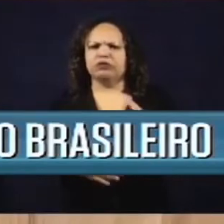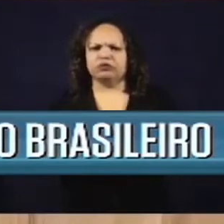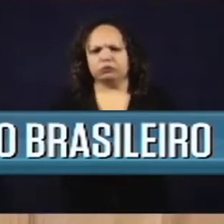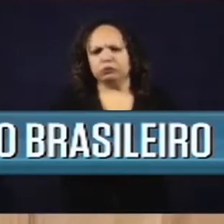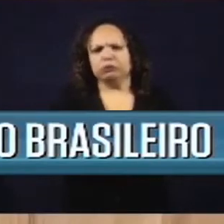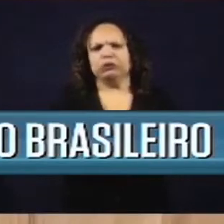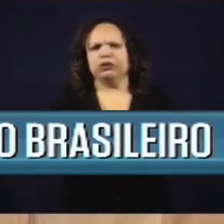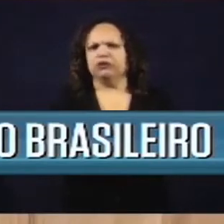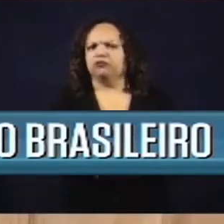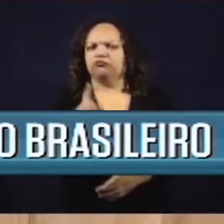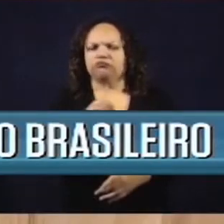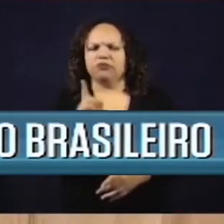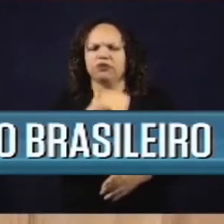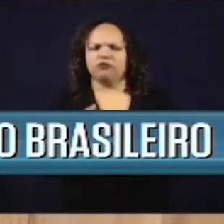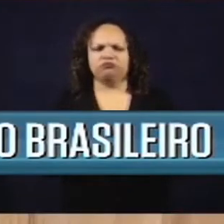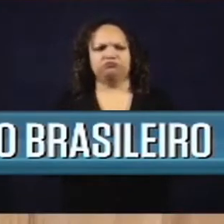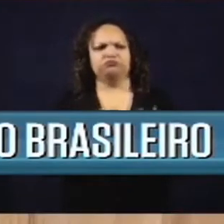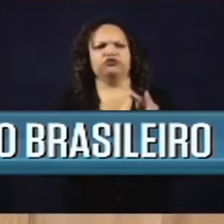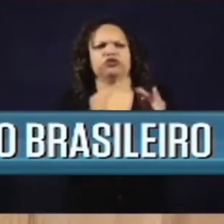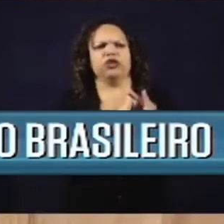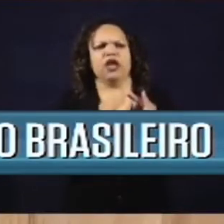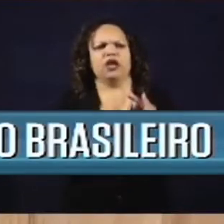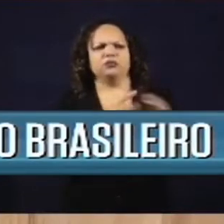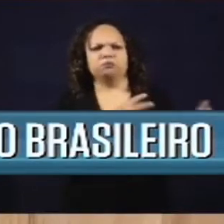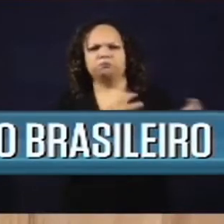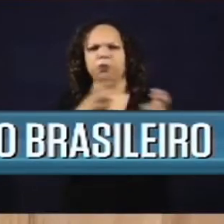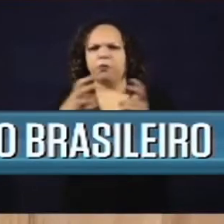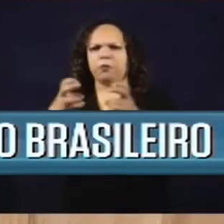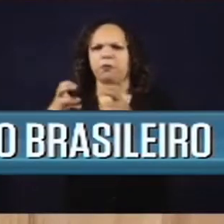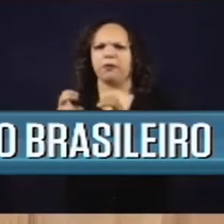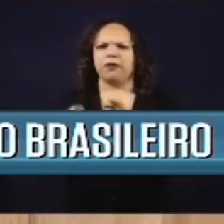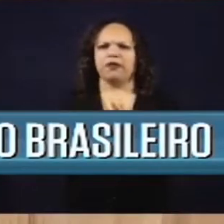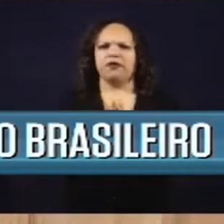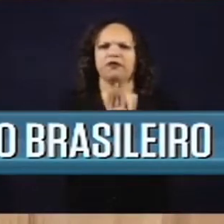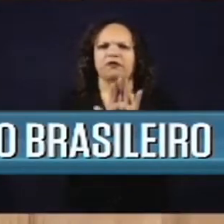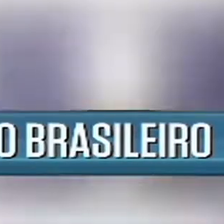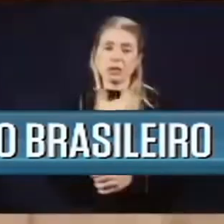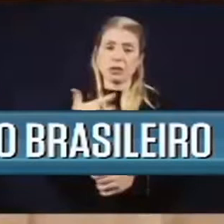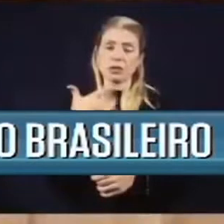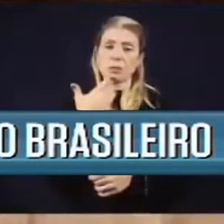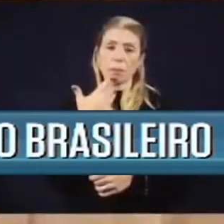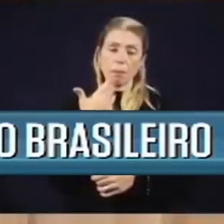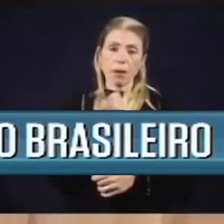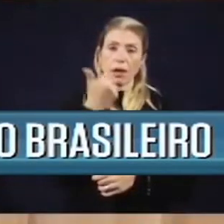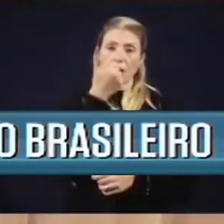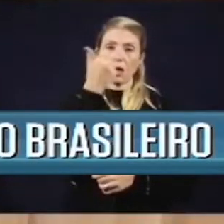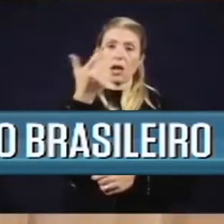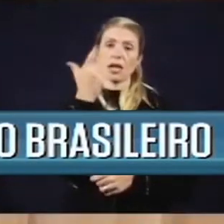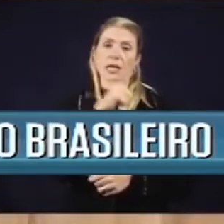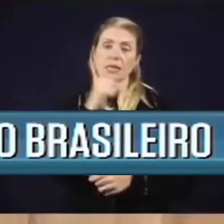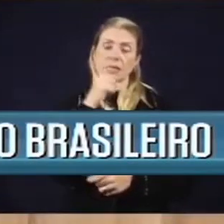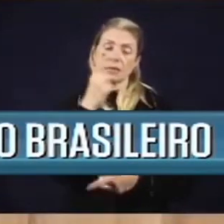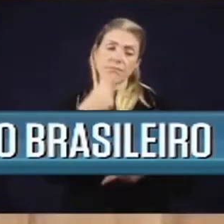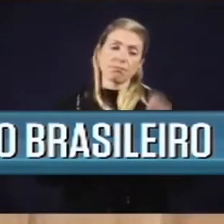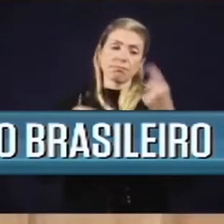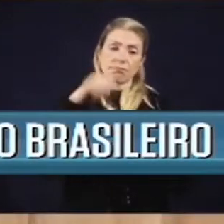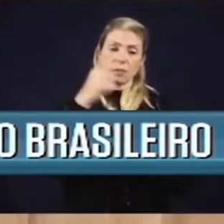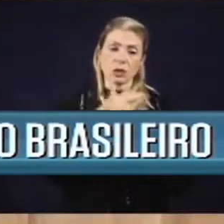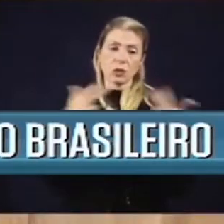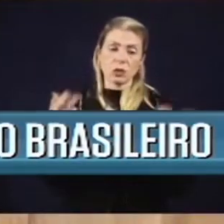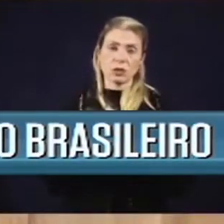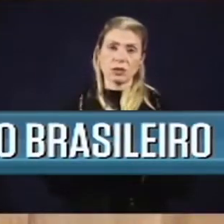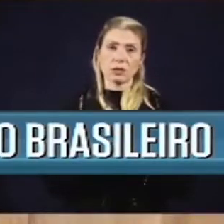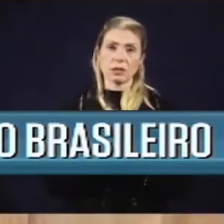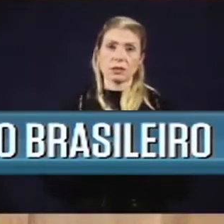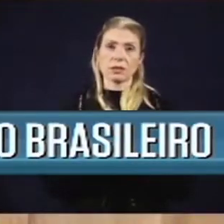do seu escritório, conseguir monitorar tudo e operar tudo à distância, remotamente. E a gente vai ter um ganho de escala muito grande. A